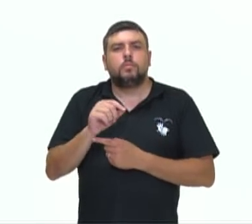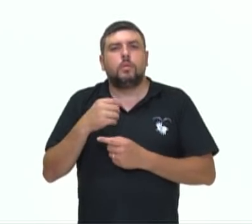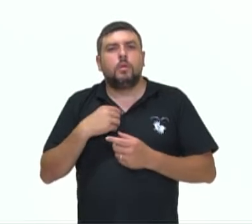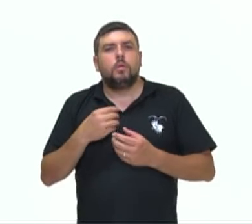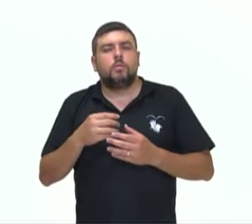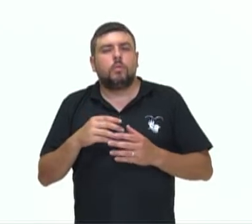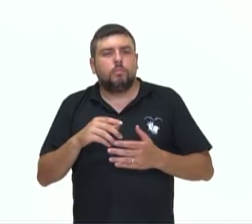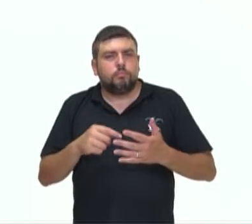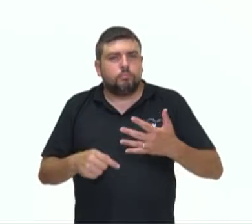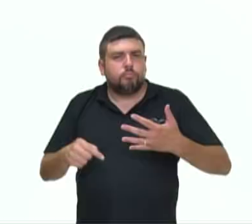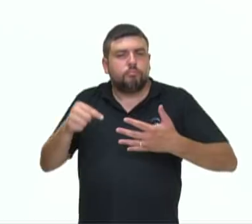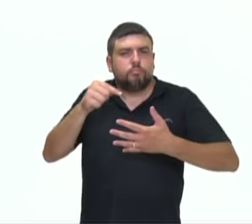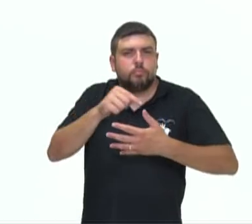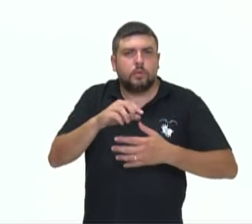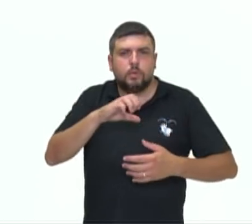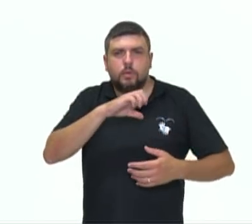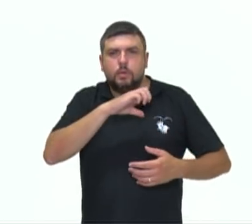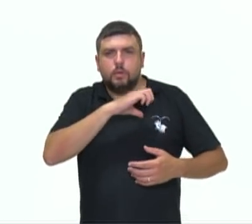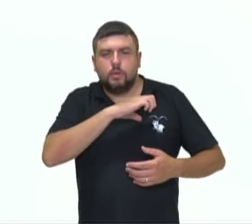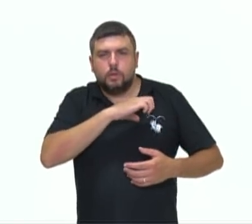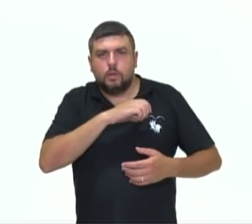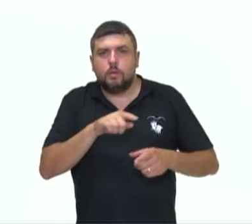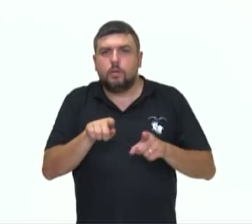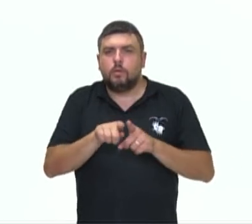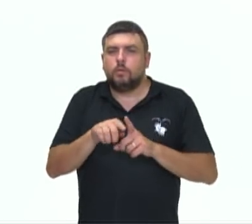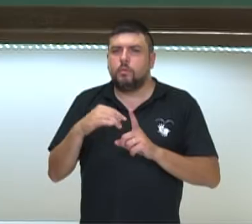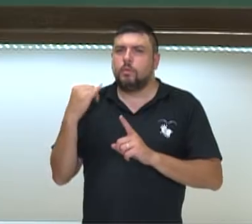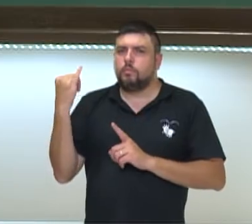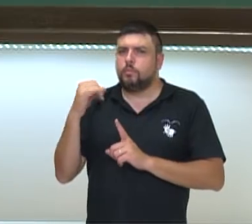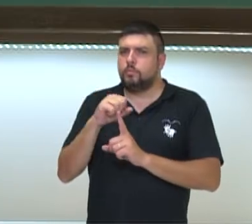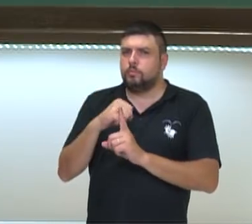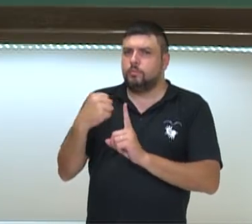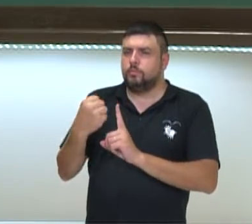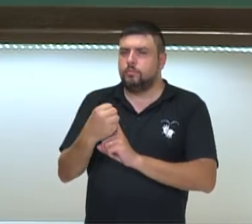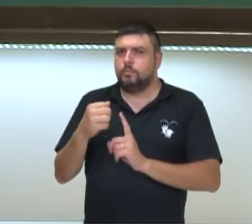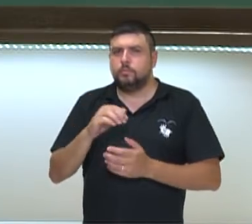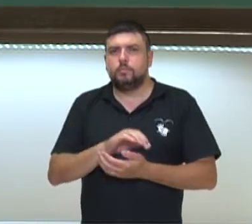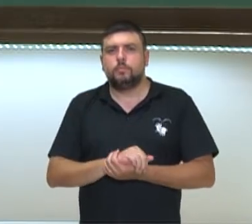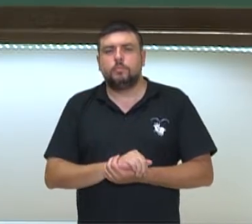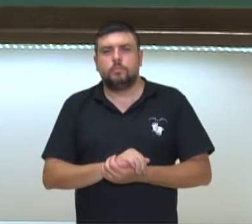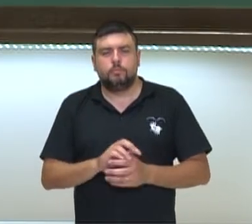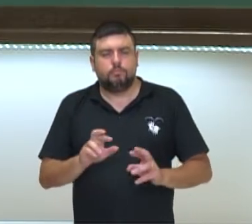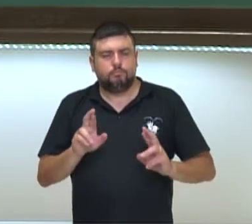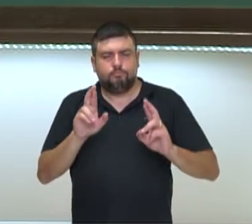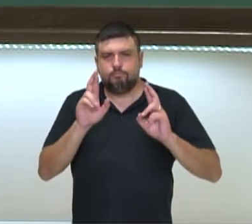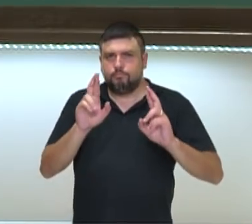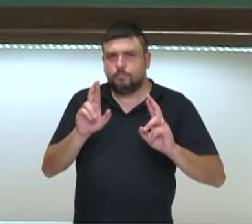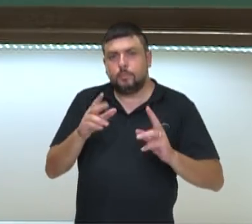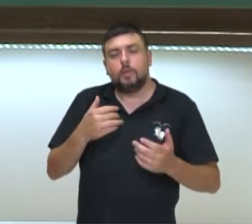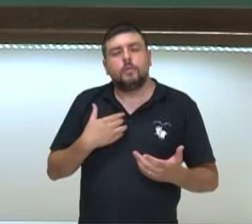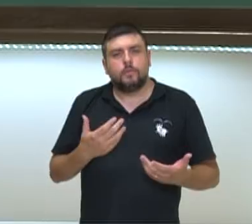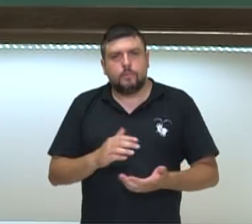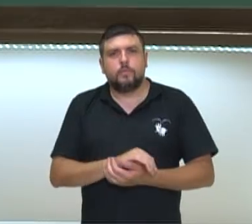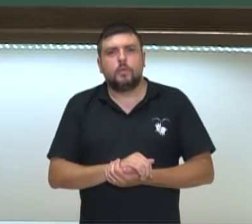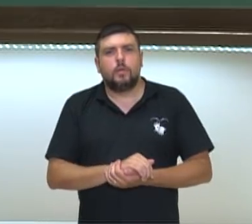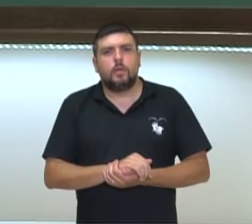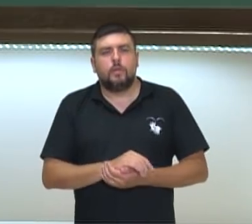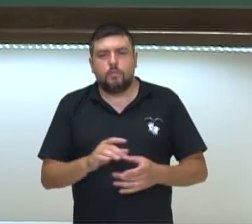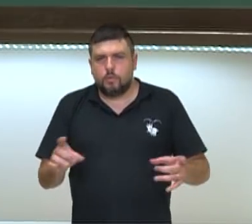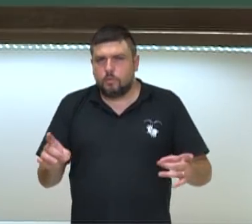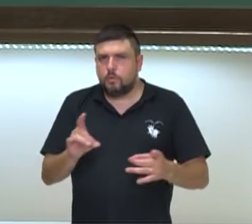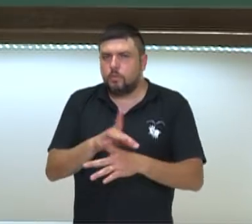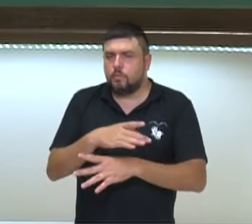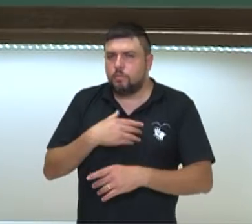princípios éticos e sua importância para a sociedade. Estão prontos, aventureiros da cultura? Vamos juntos descobrir